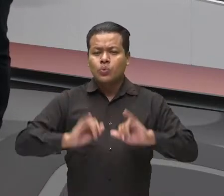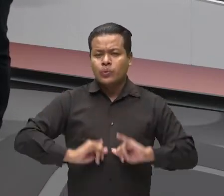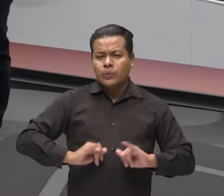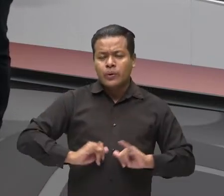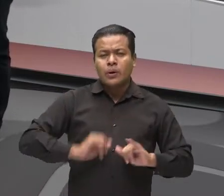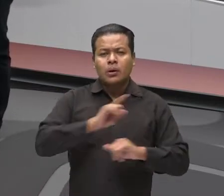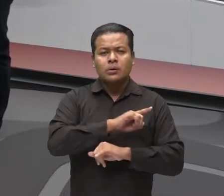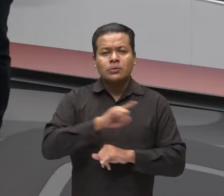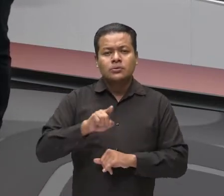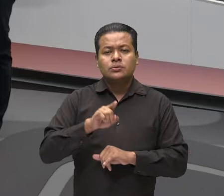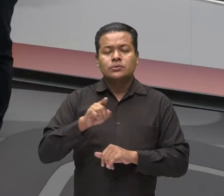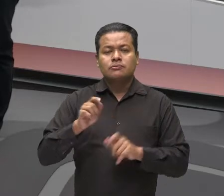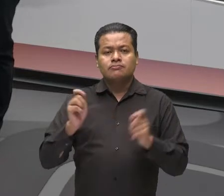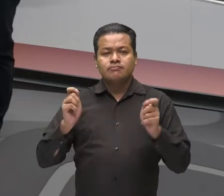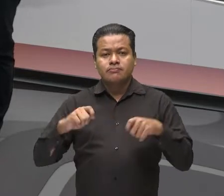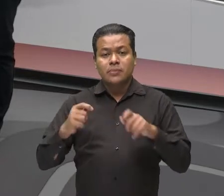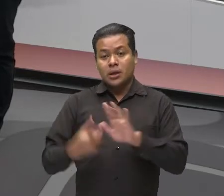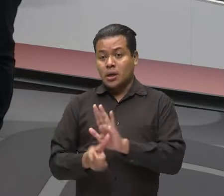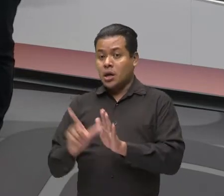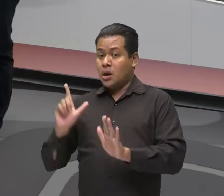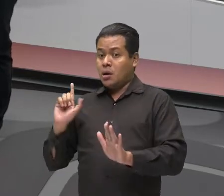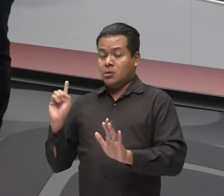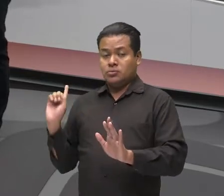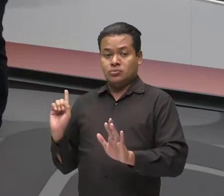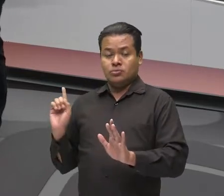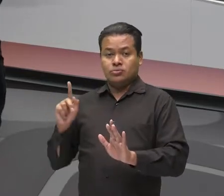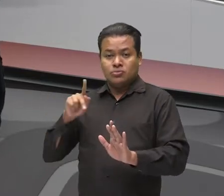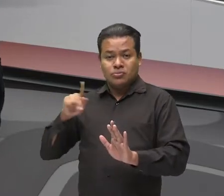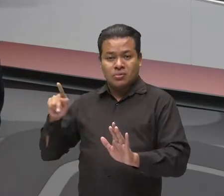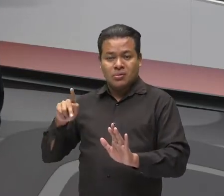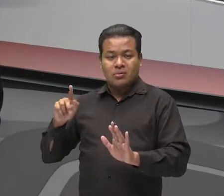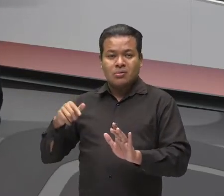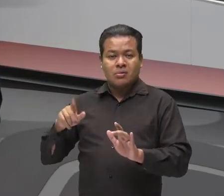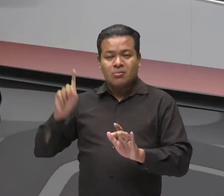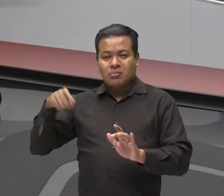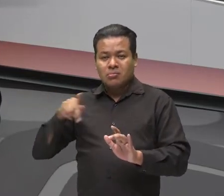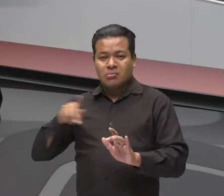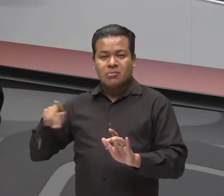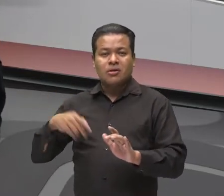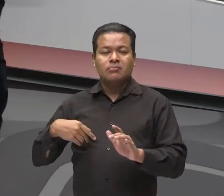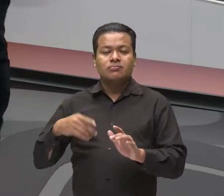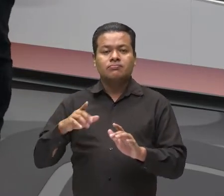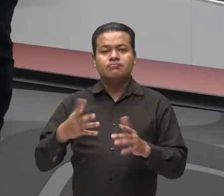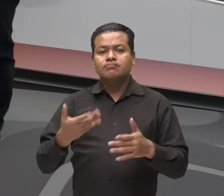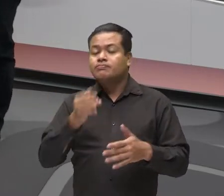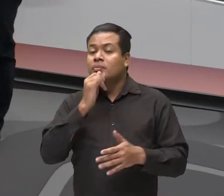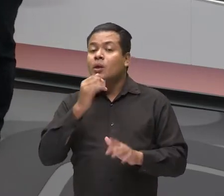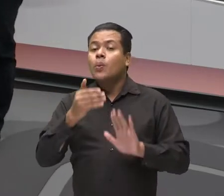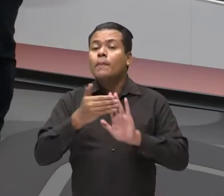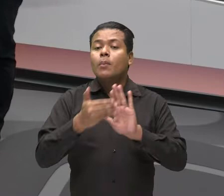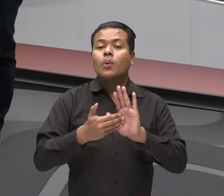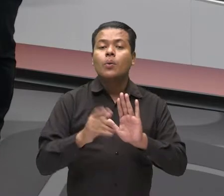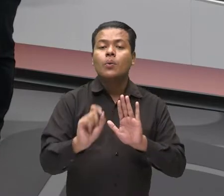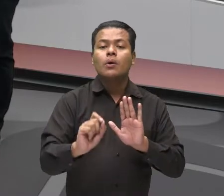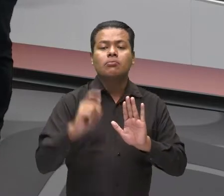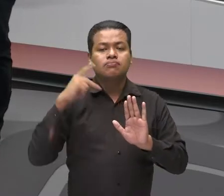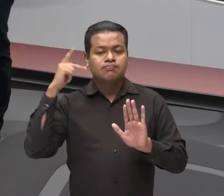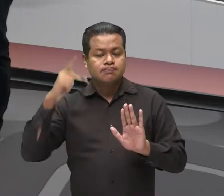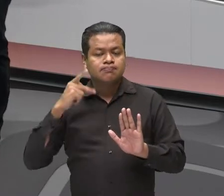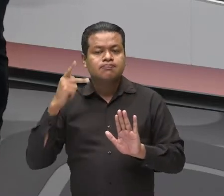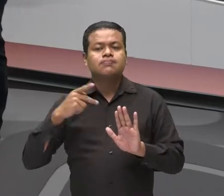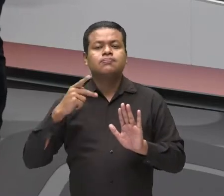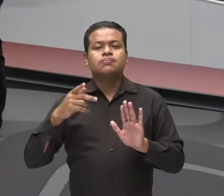impactos dessas medidas que foram adotadas durante o governo do Trump em relação aos imigrantes, propondo aí novas políticas de